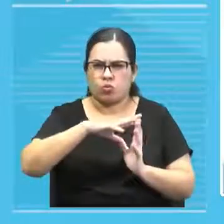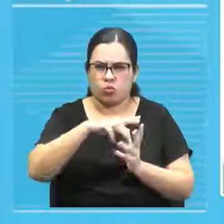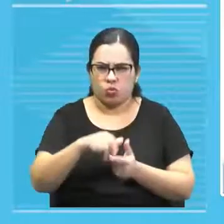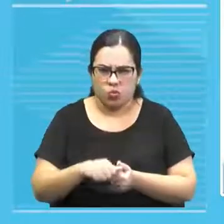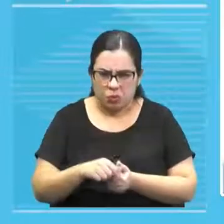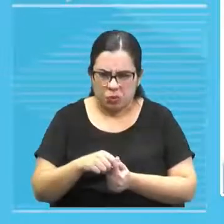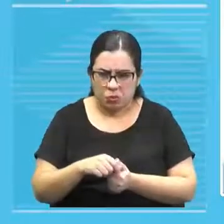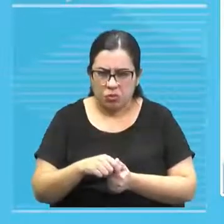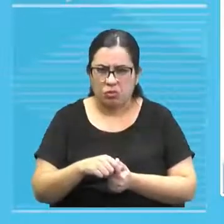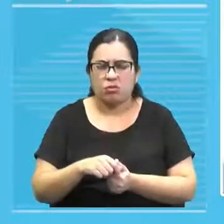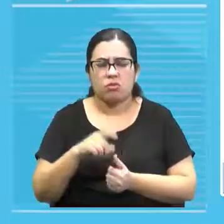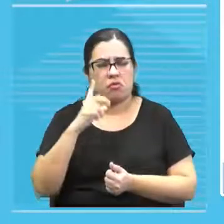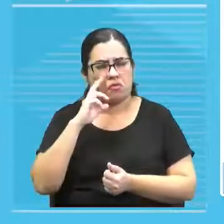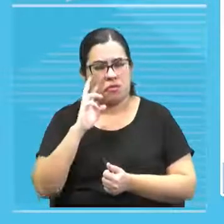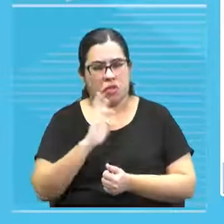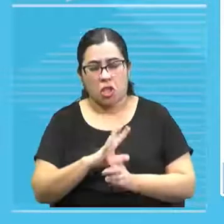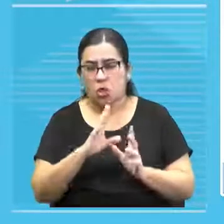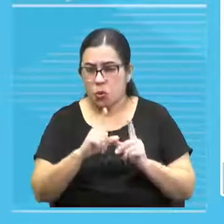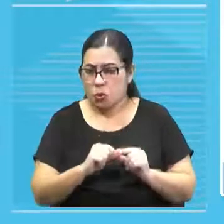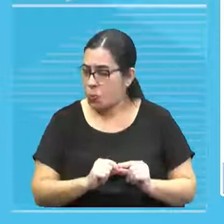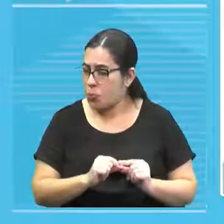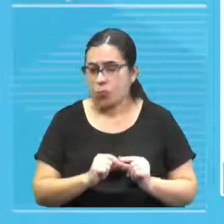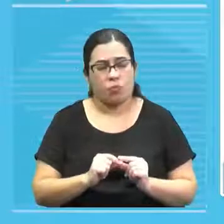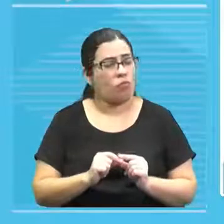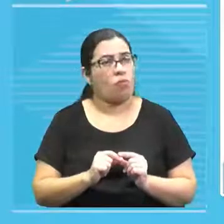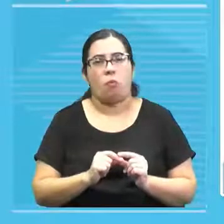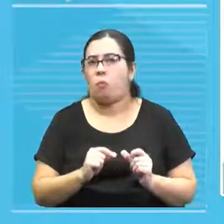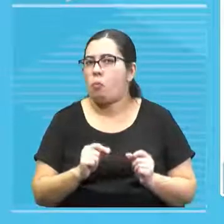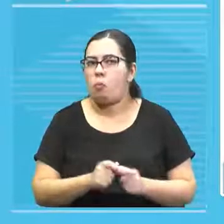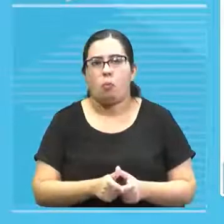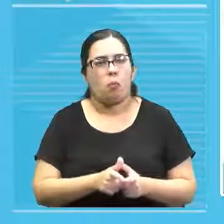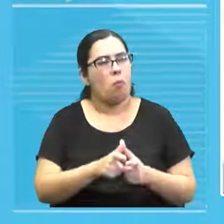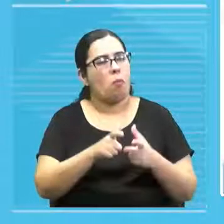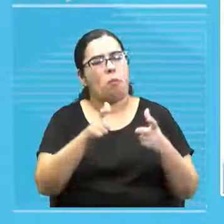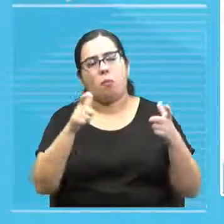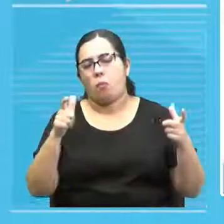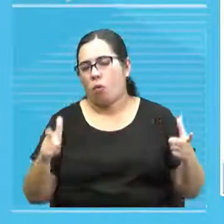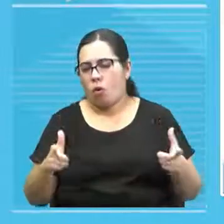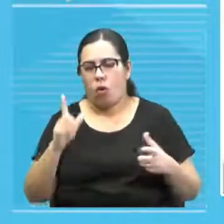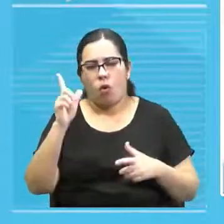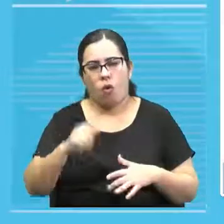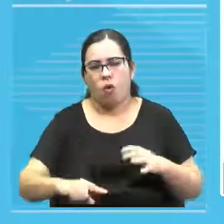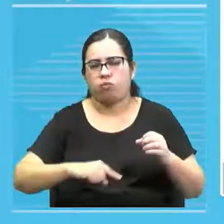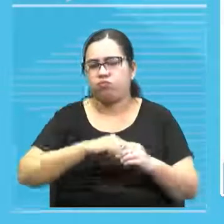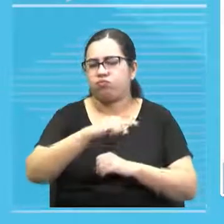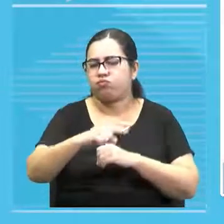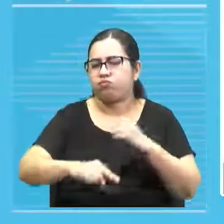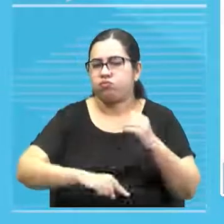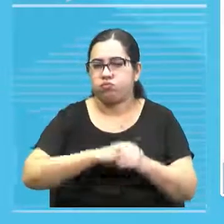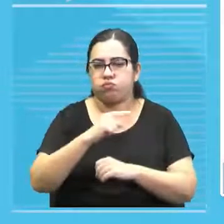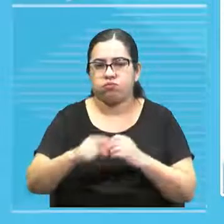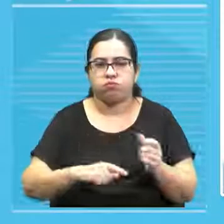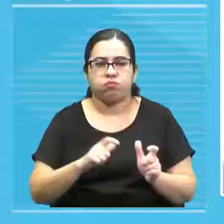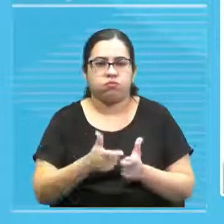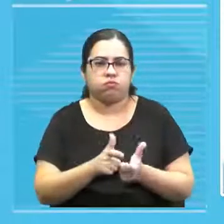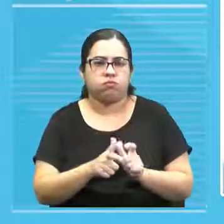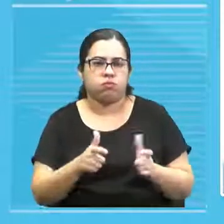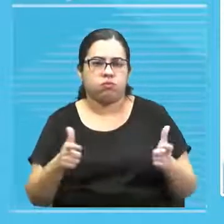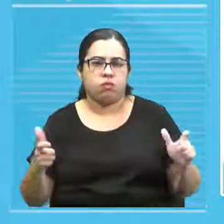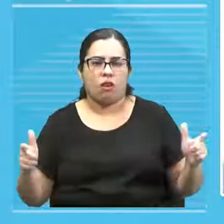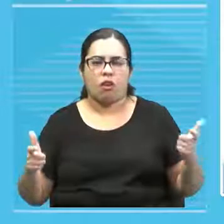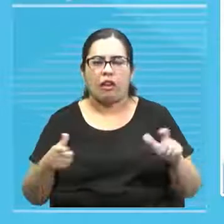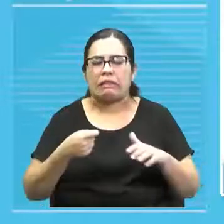pelo contrário você vê pela globalização no mundo um grande volume